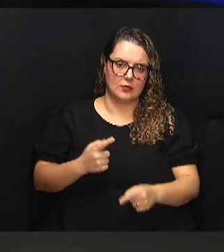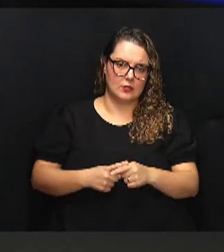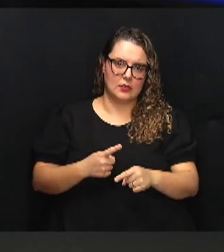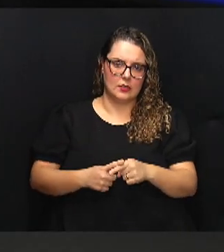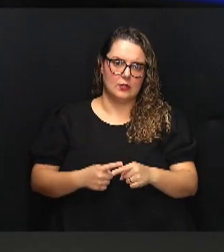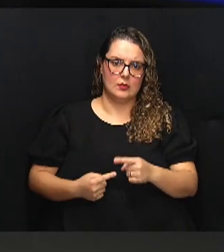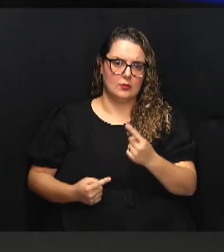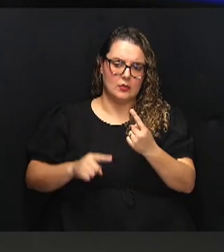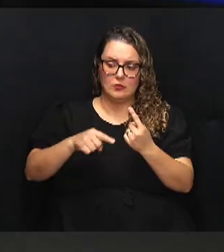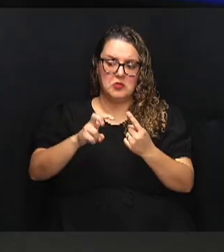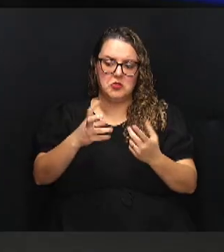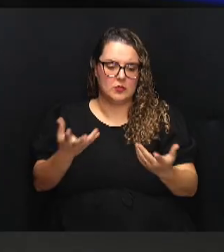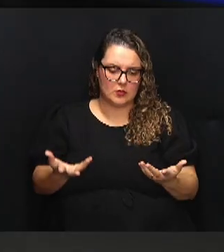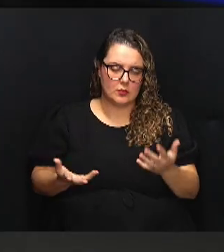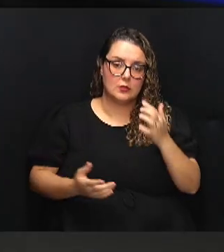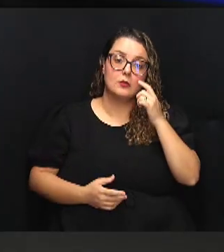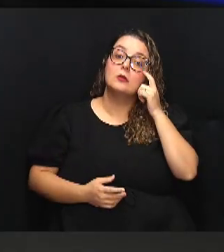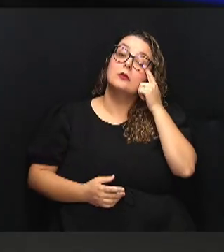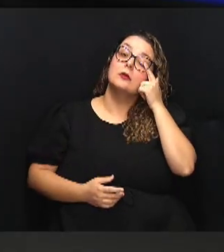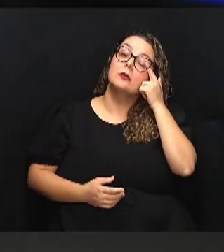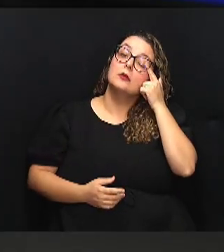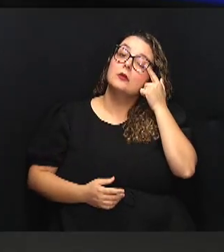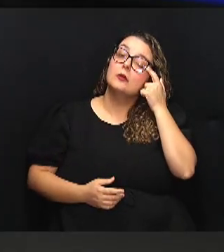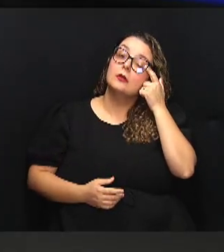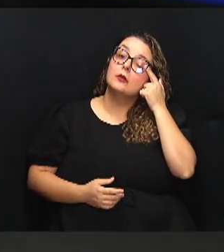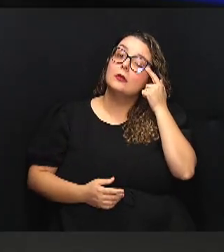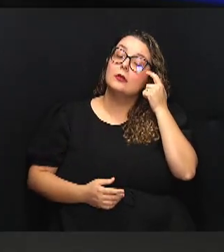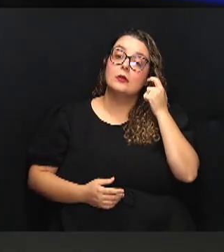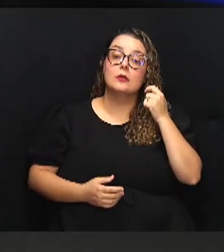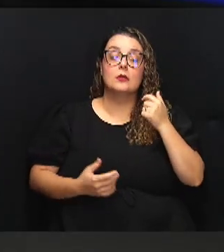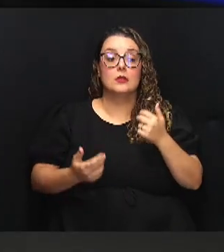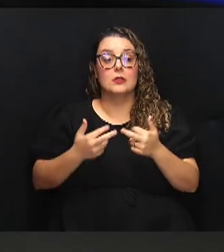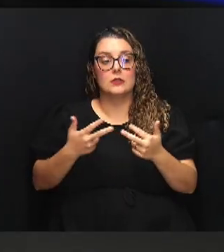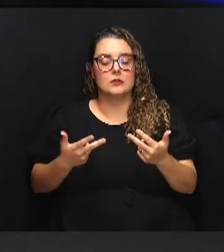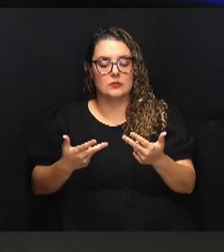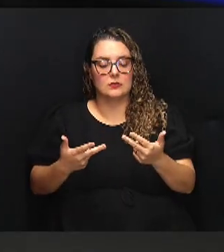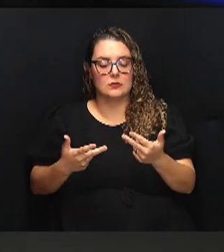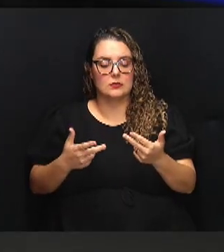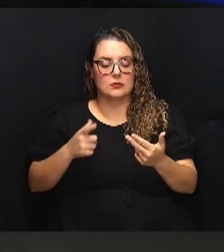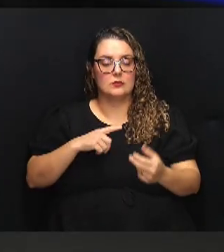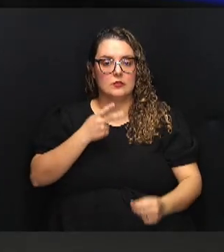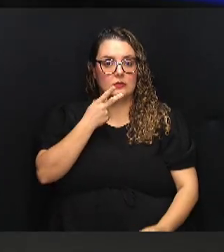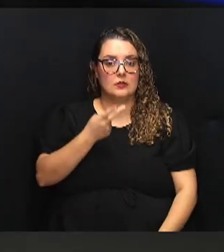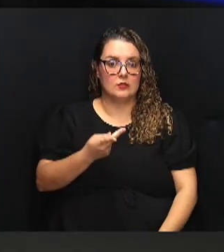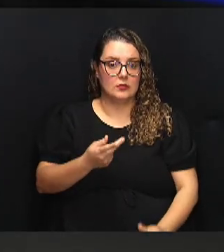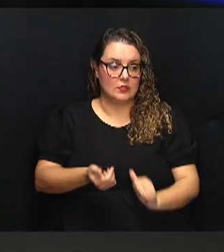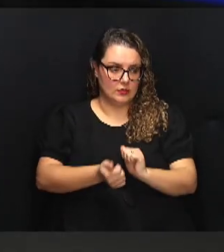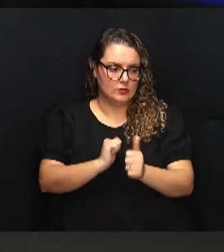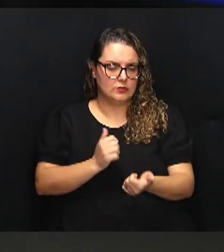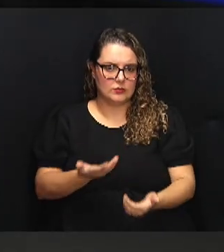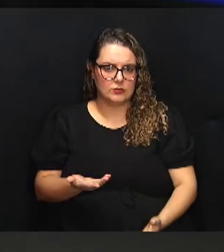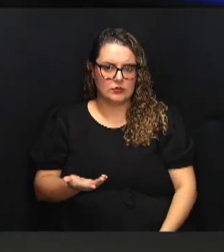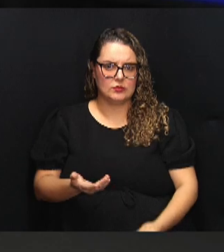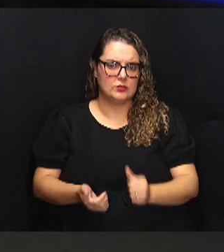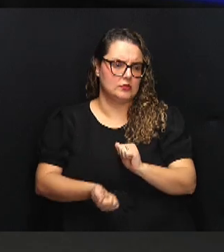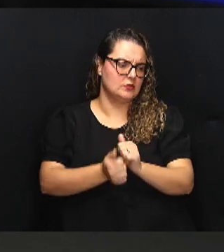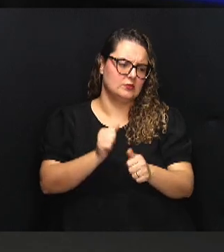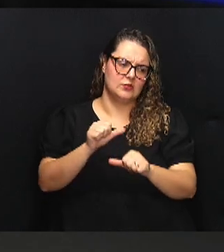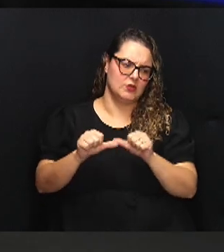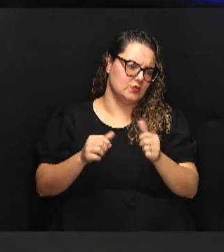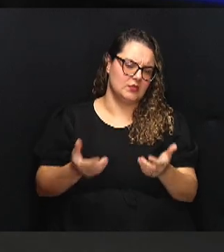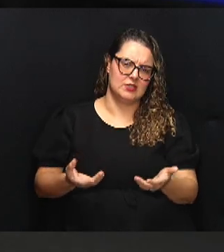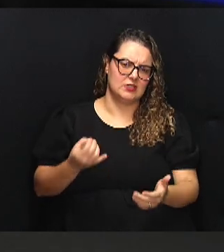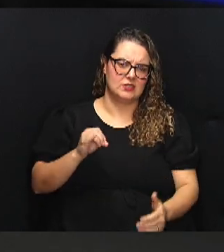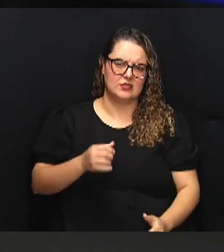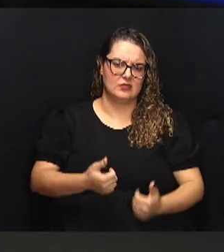escutar. E isso a gente pega dessa velocidade que as coisas estão. Você falou que você gosta de esporte. Os esportes mudaram muito. Se você